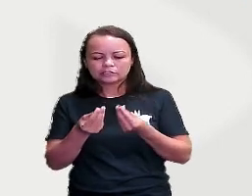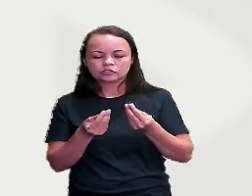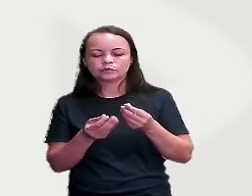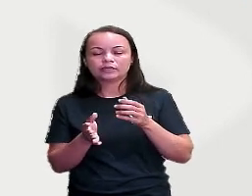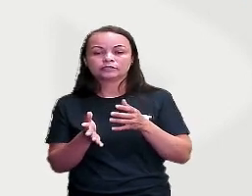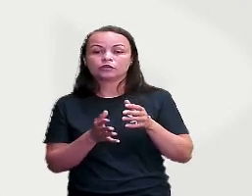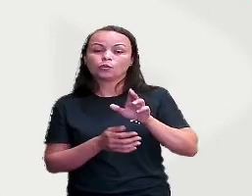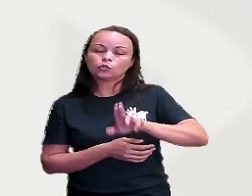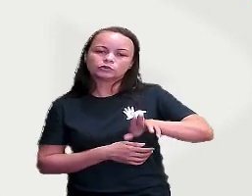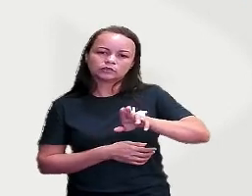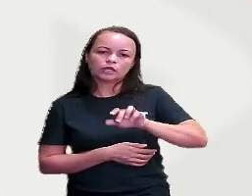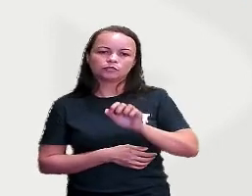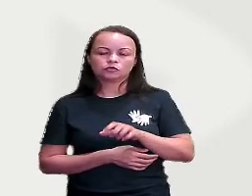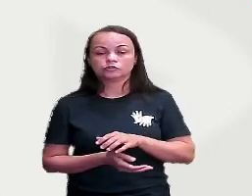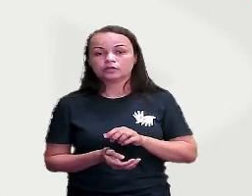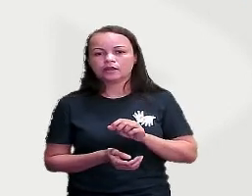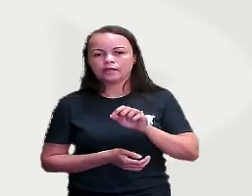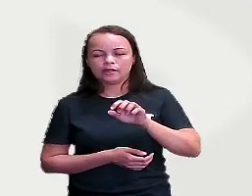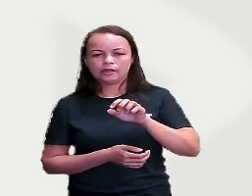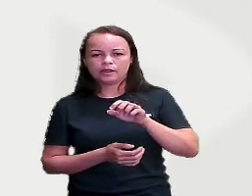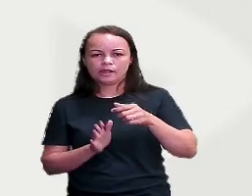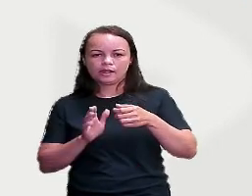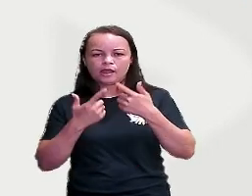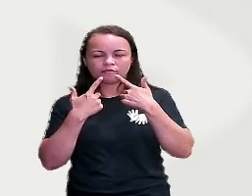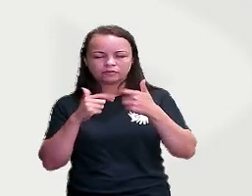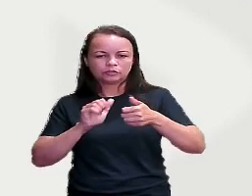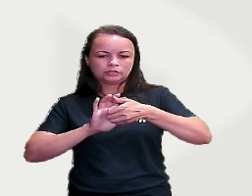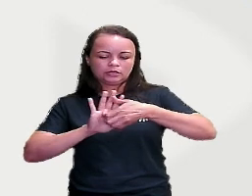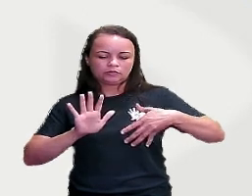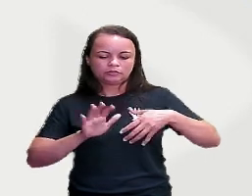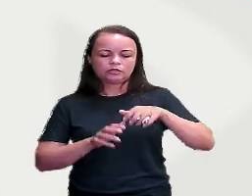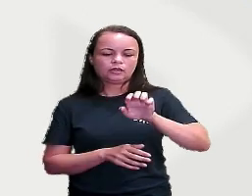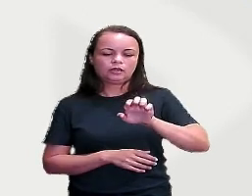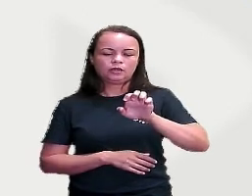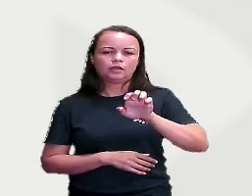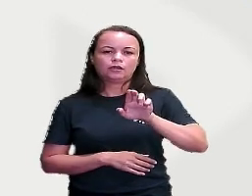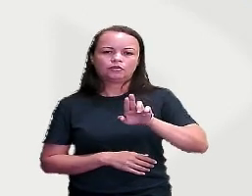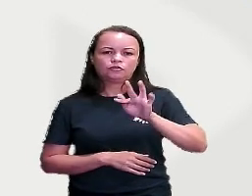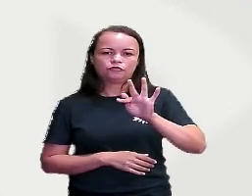essas expressões, nós utilizamos a figura de linguagem eufemismo.